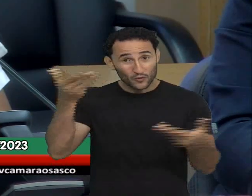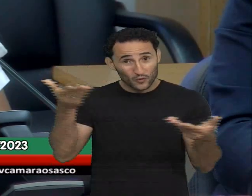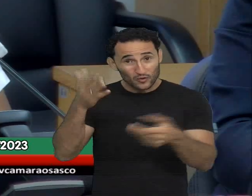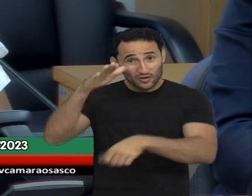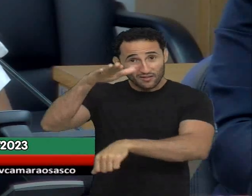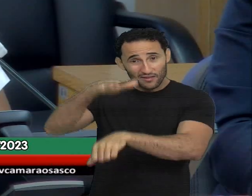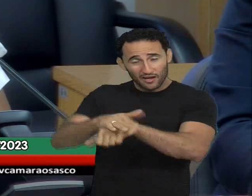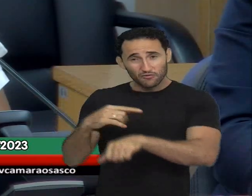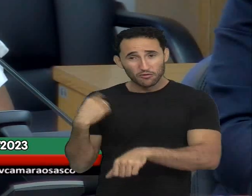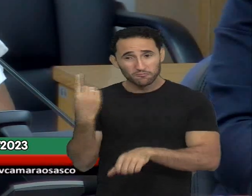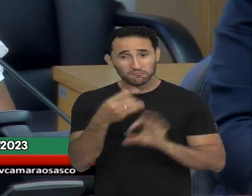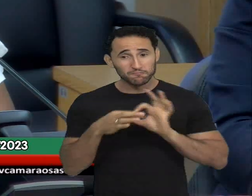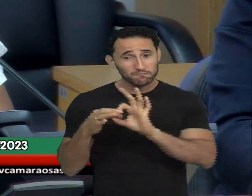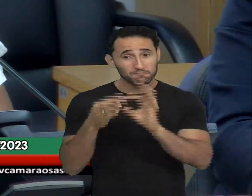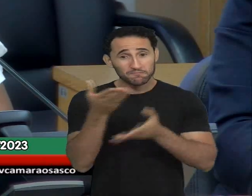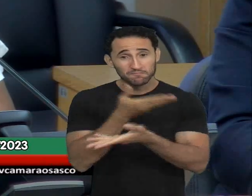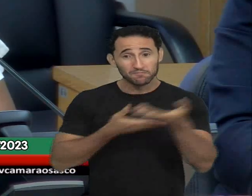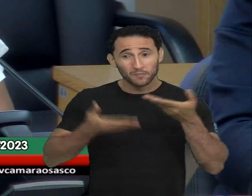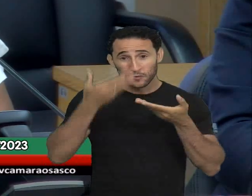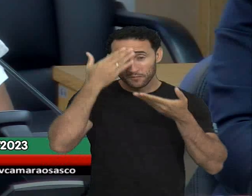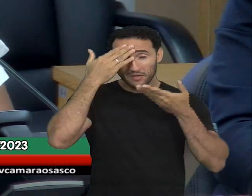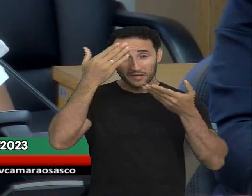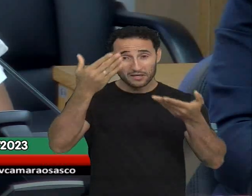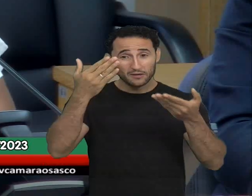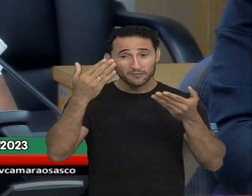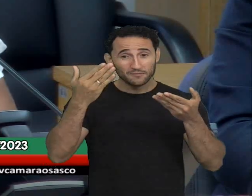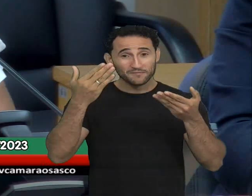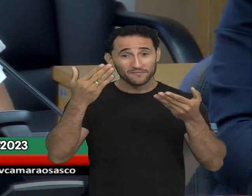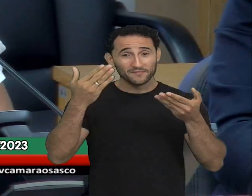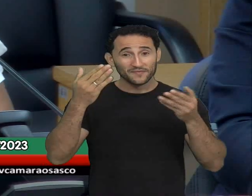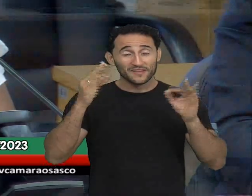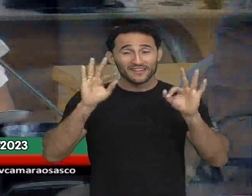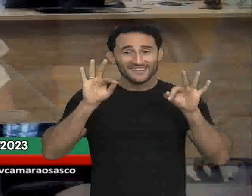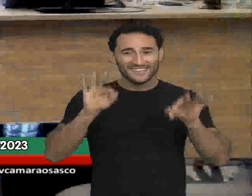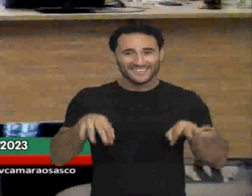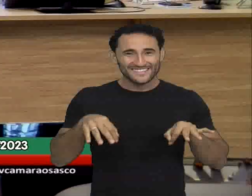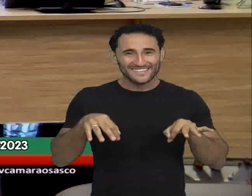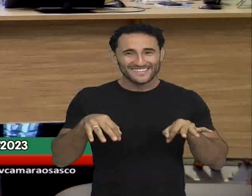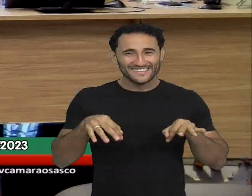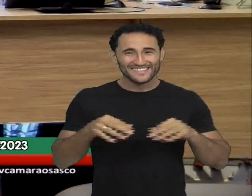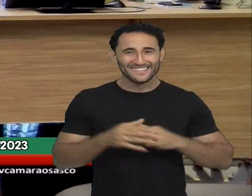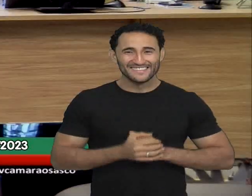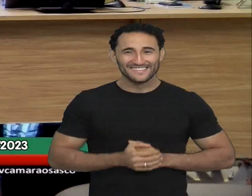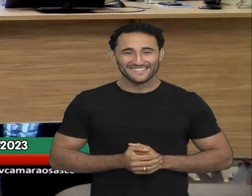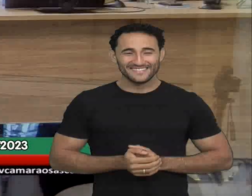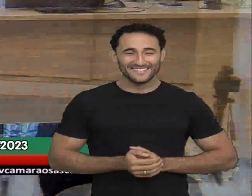aqui hoje. Muito obrigada e encerrou.